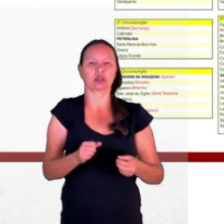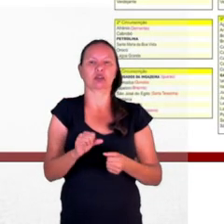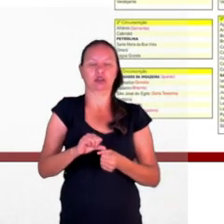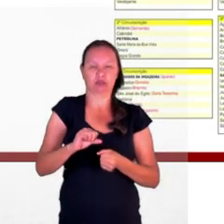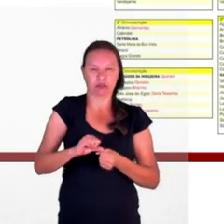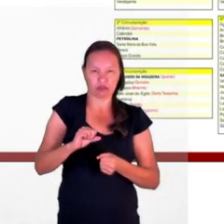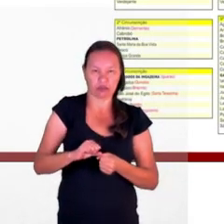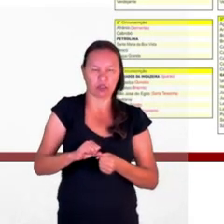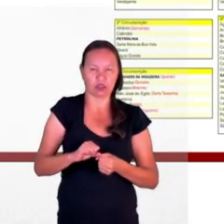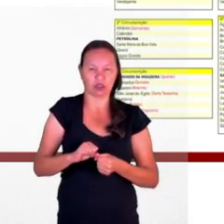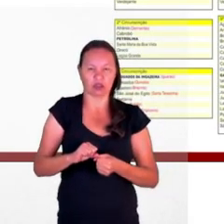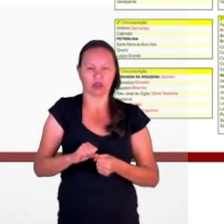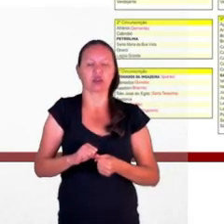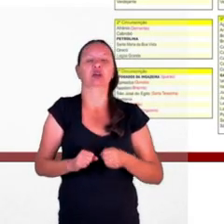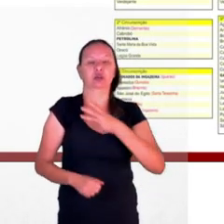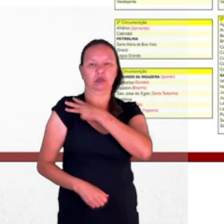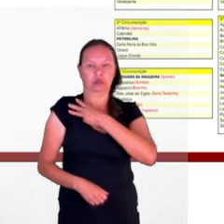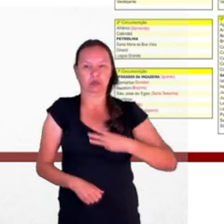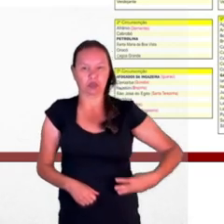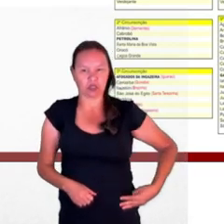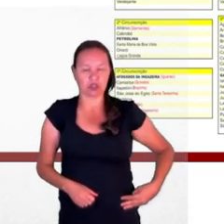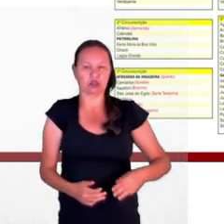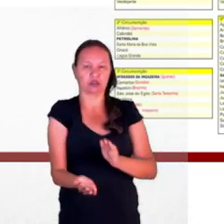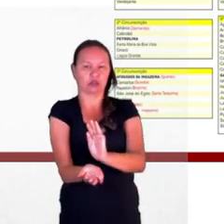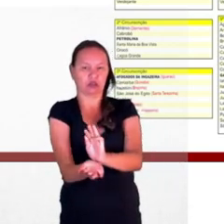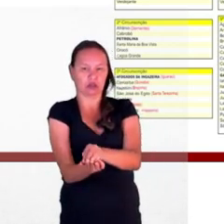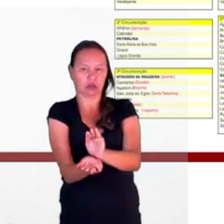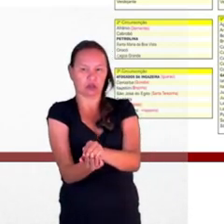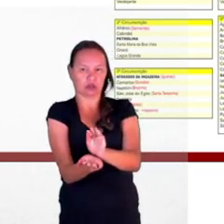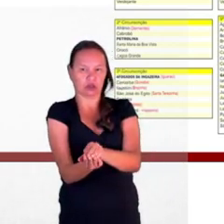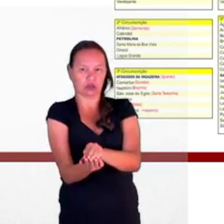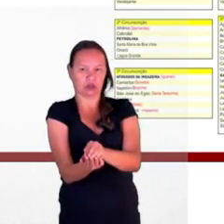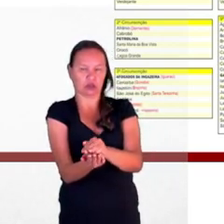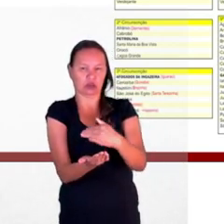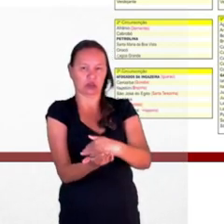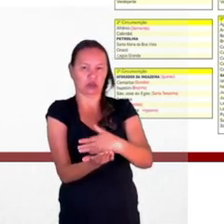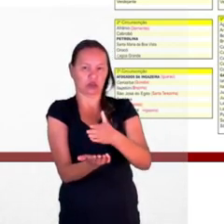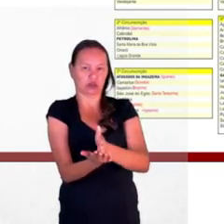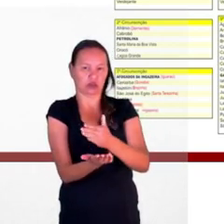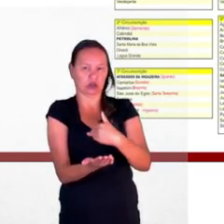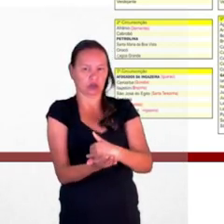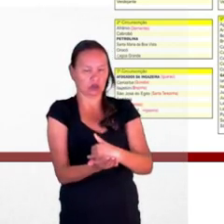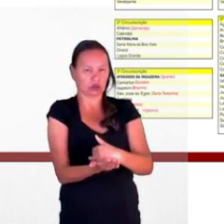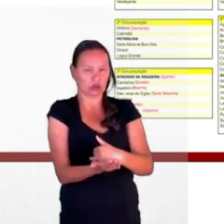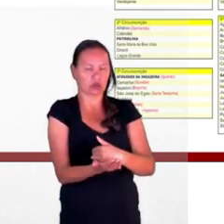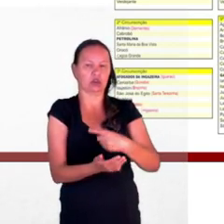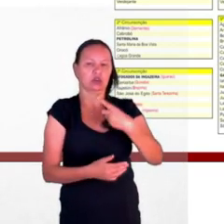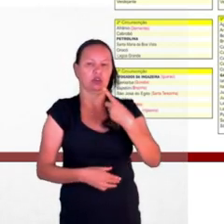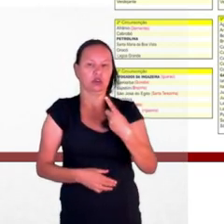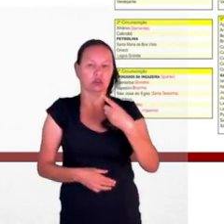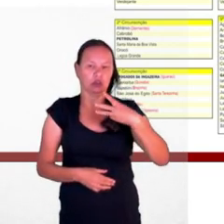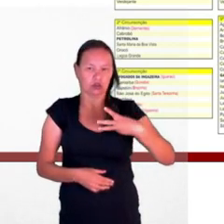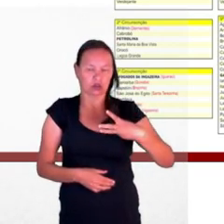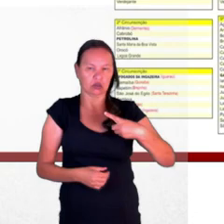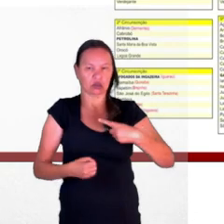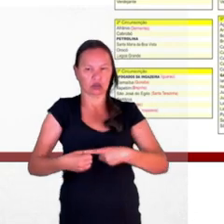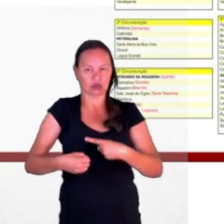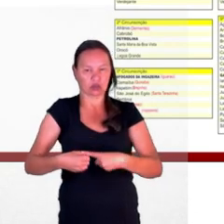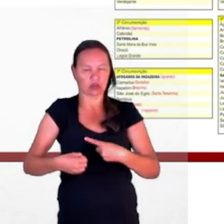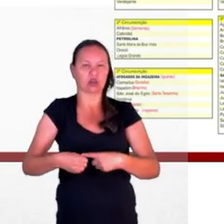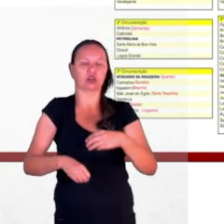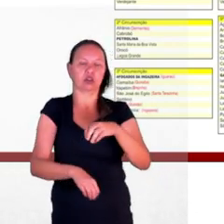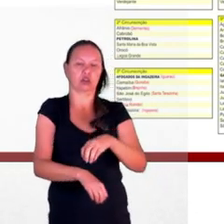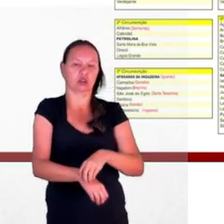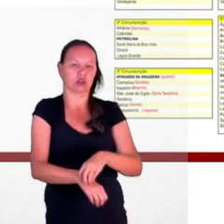cada uma o Ministério Público de Pernambuco é dividido em 14 circunscrições tem uma cidade Polo Imagino que